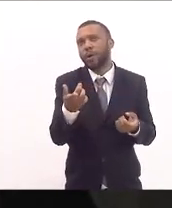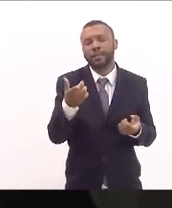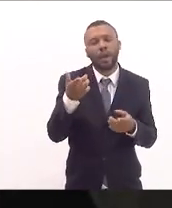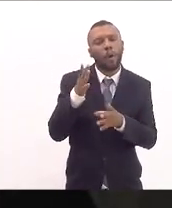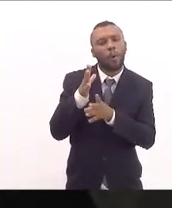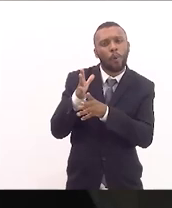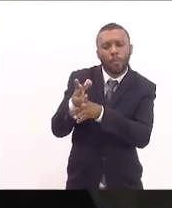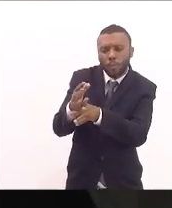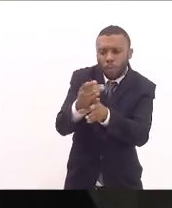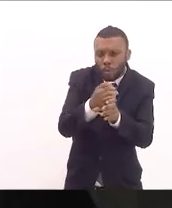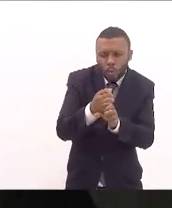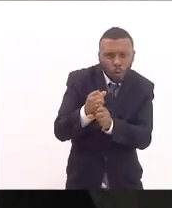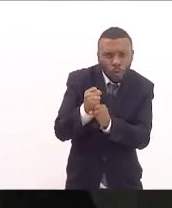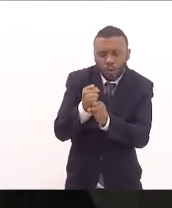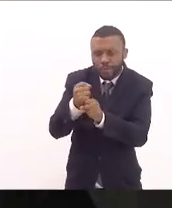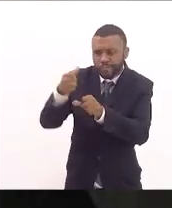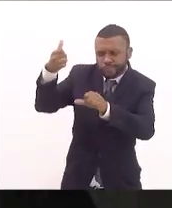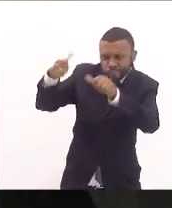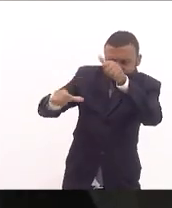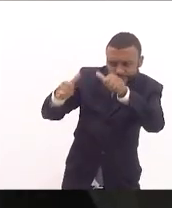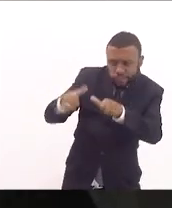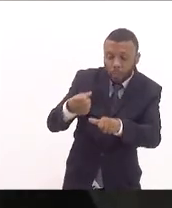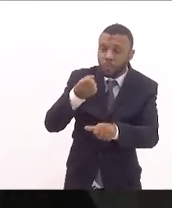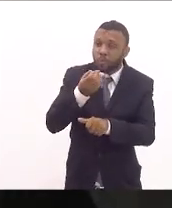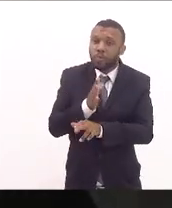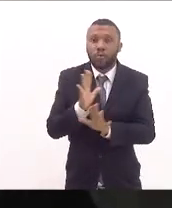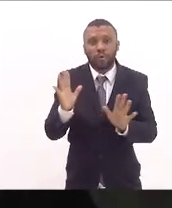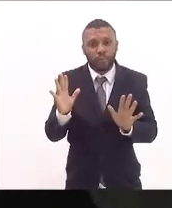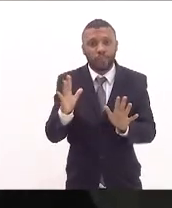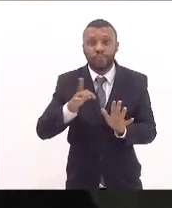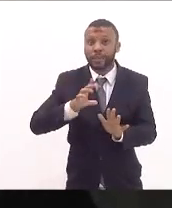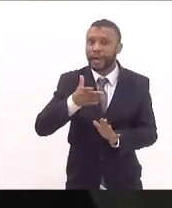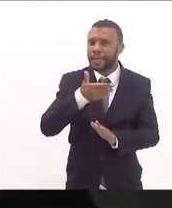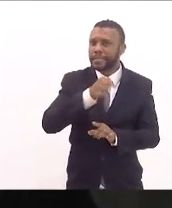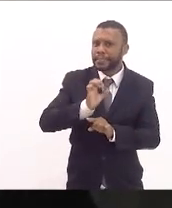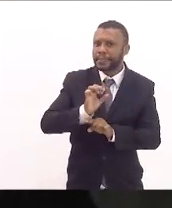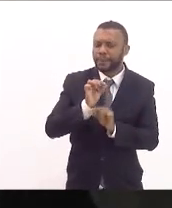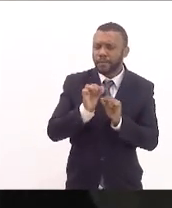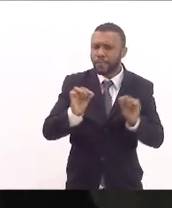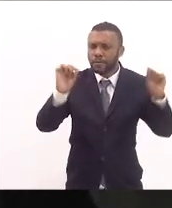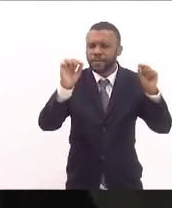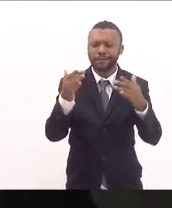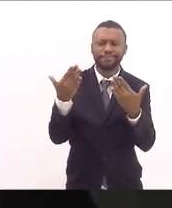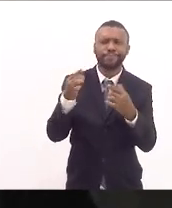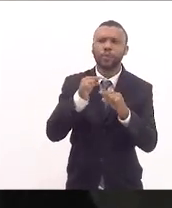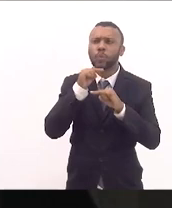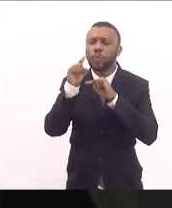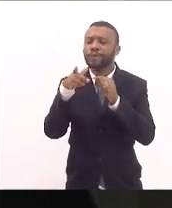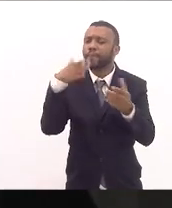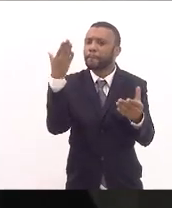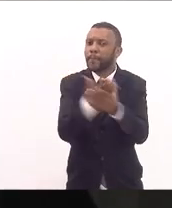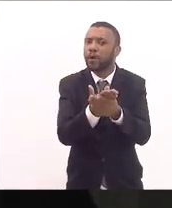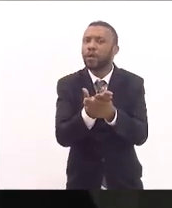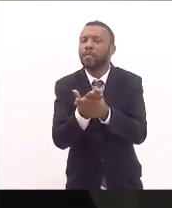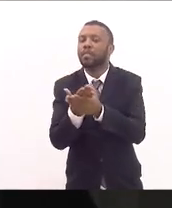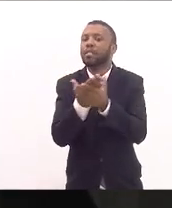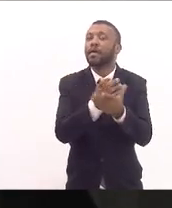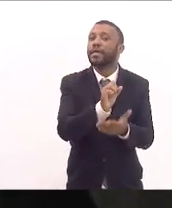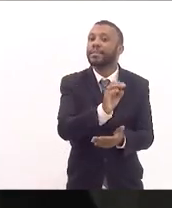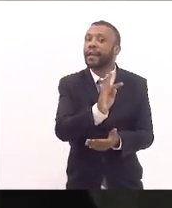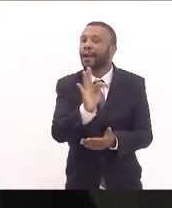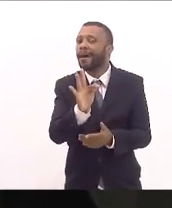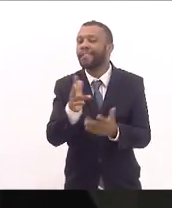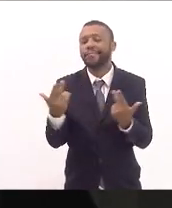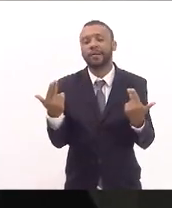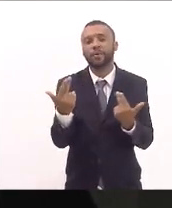cálculo plausível do processo formação da tarde vida tem estado estão questionando as suas dívidas o Supremo Tribunal Federal é o